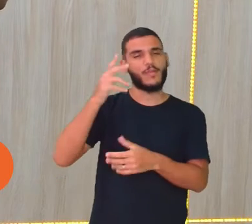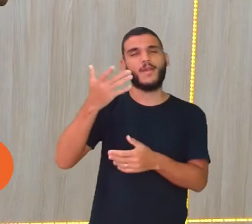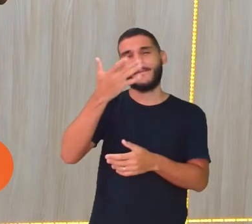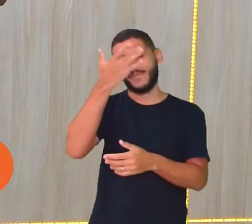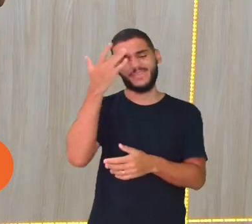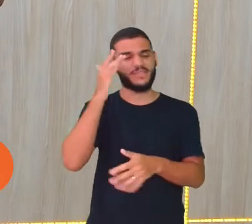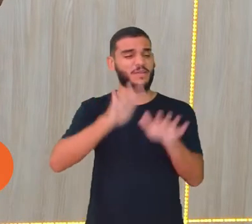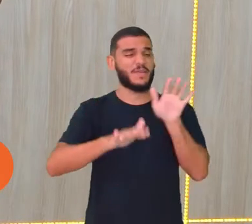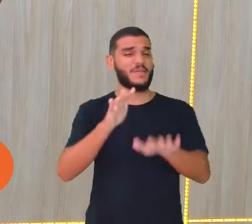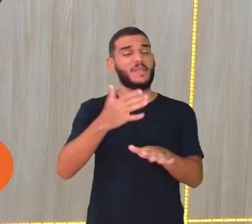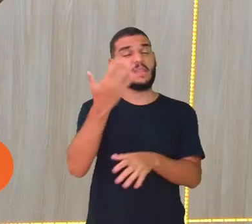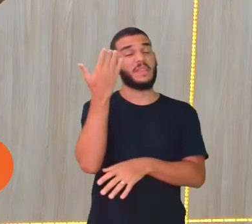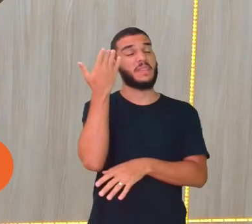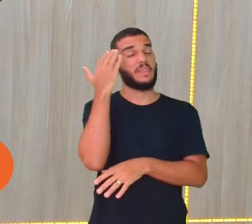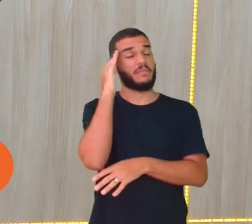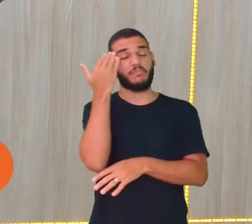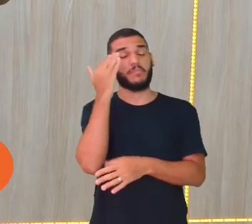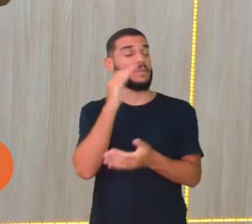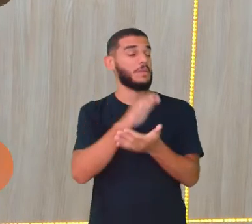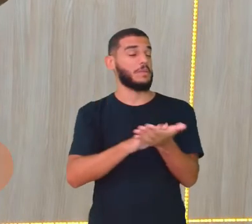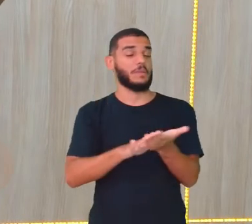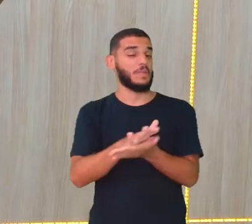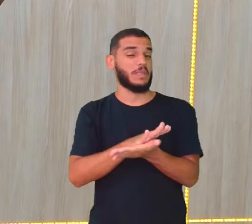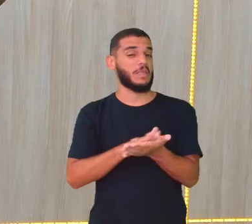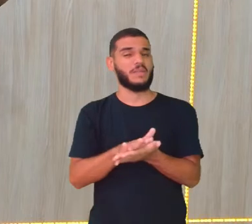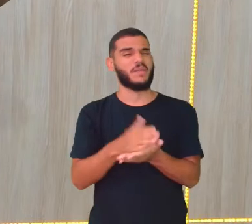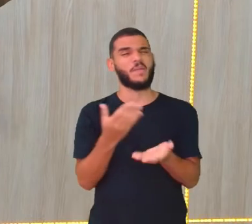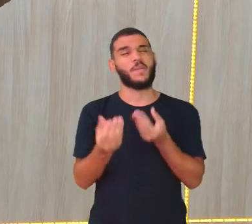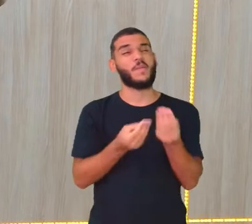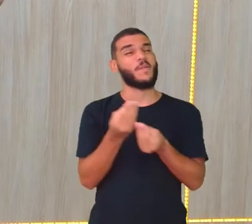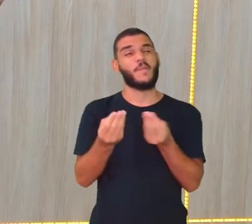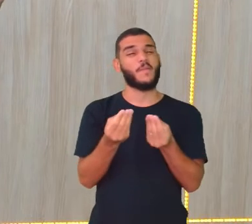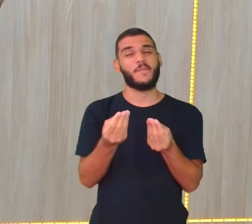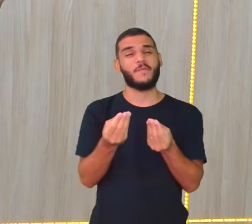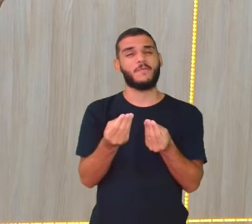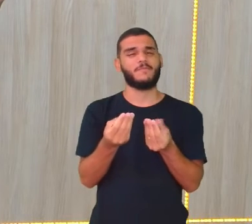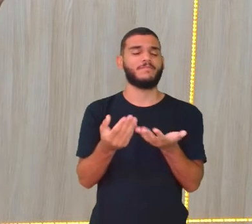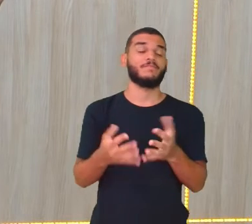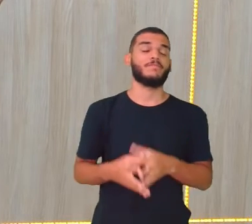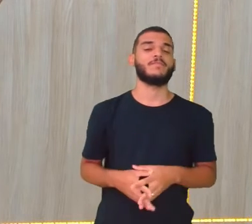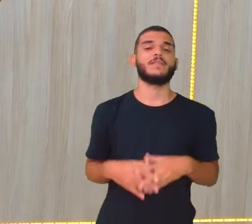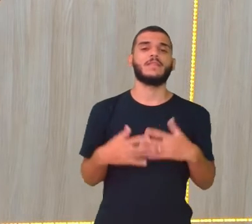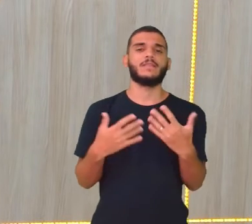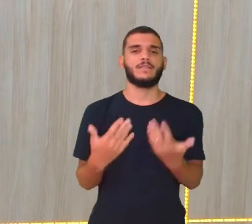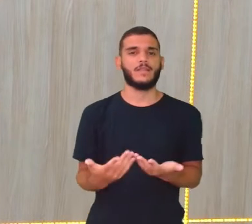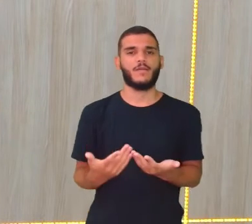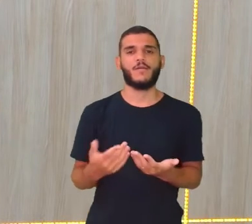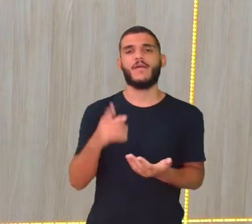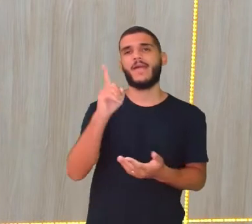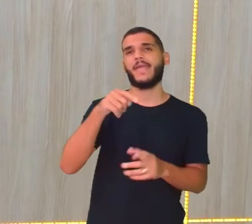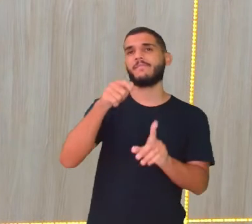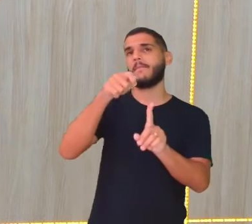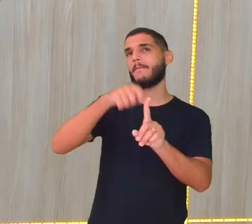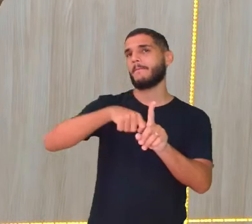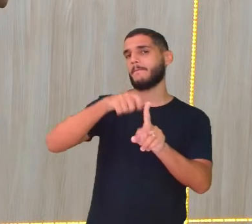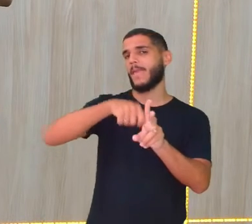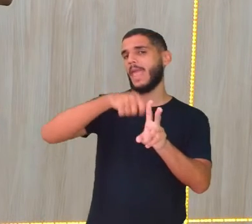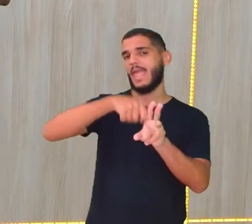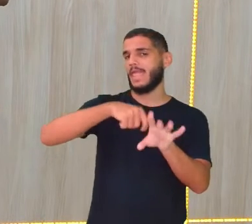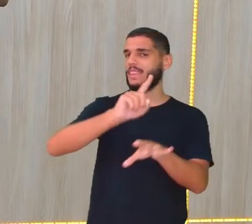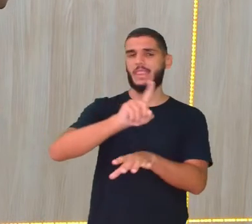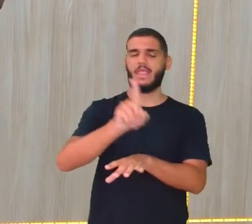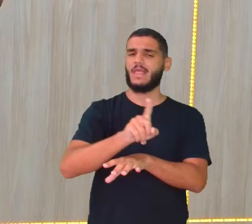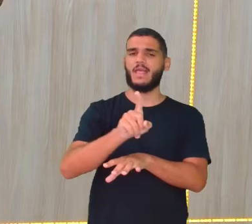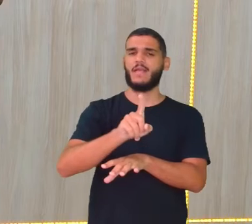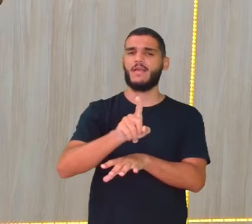entendem, né? Como assim, reparação histórica? Mas, né, gente, isso não foram meses, né? Toda